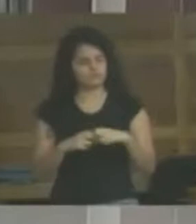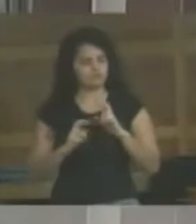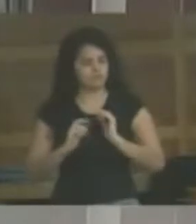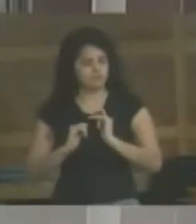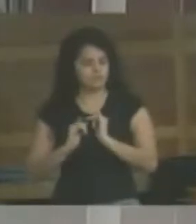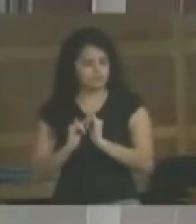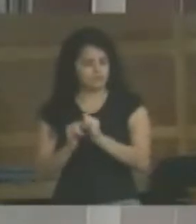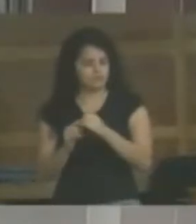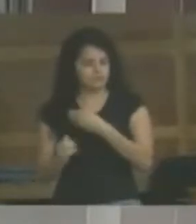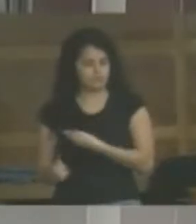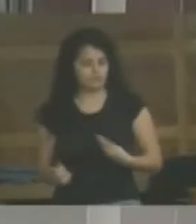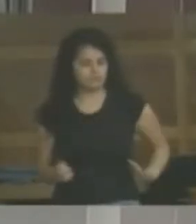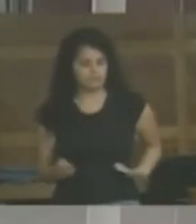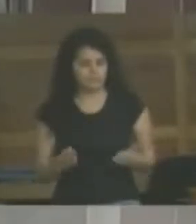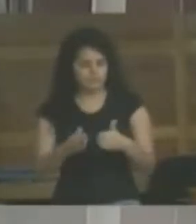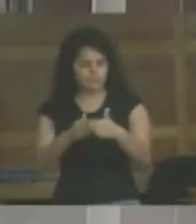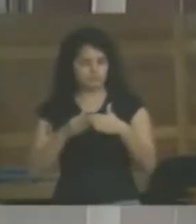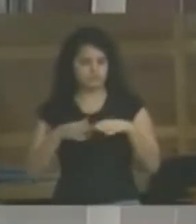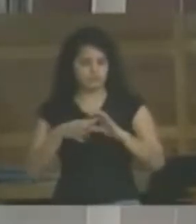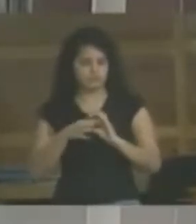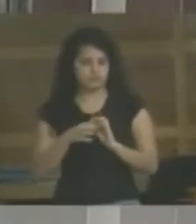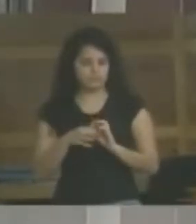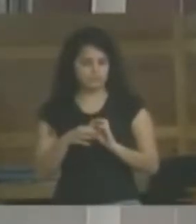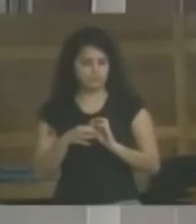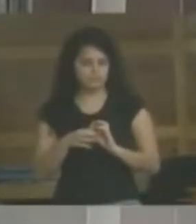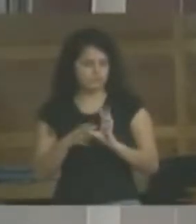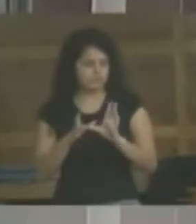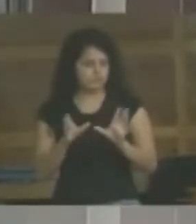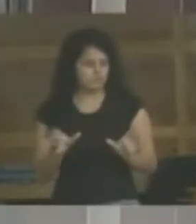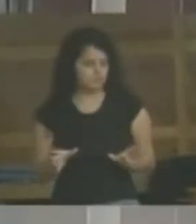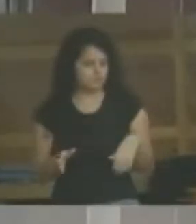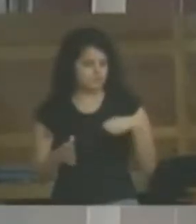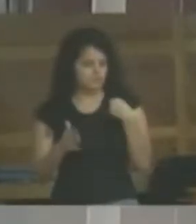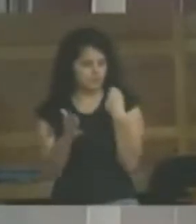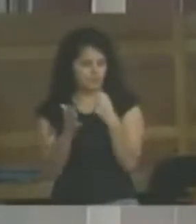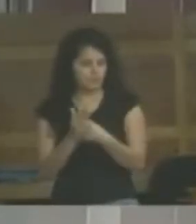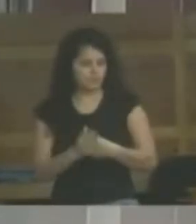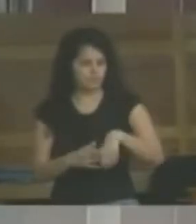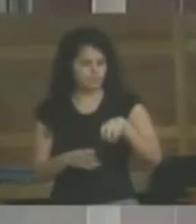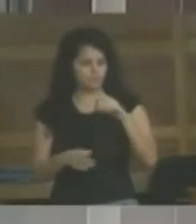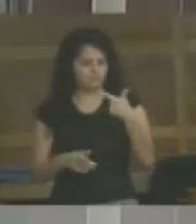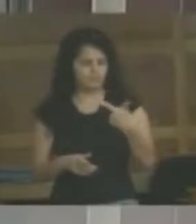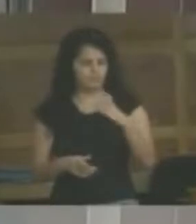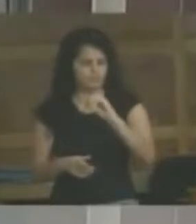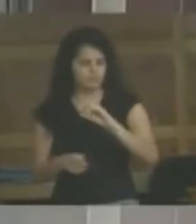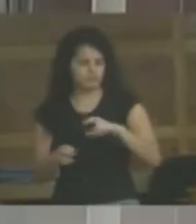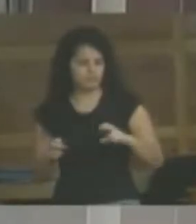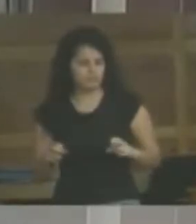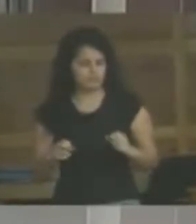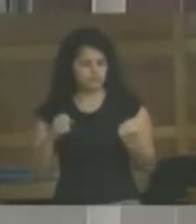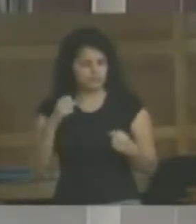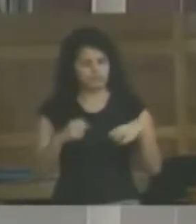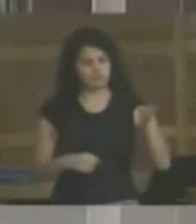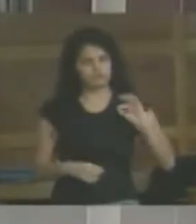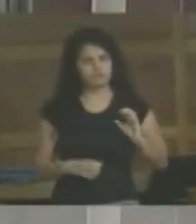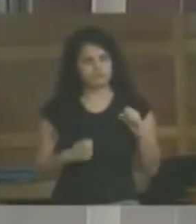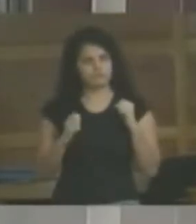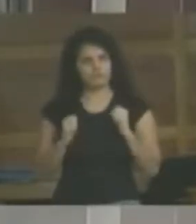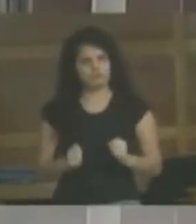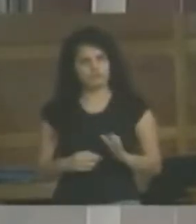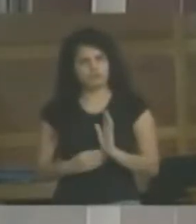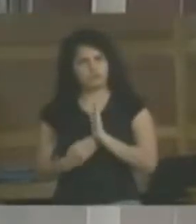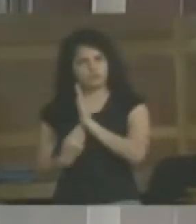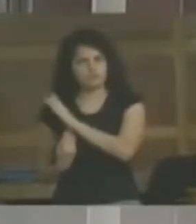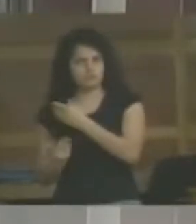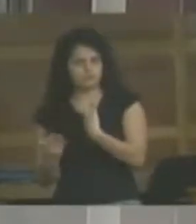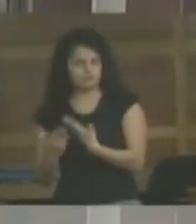governo pedindo autorização para o legislativo para comprar 20 viaturas para atender o Áurea Pires, para atender lá na